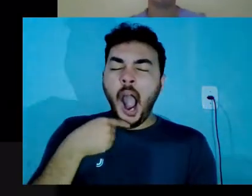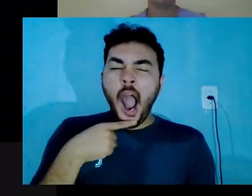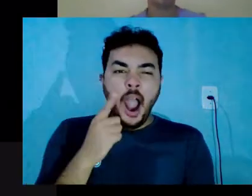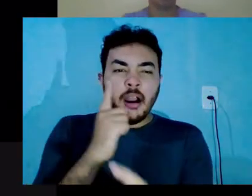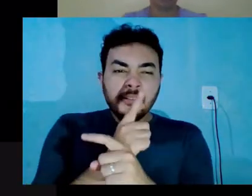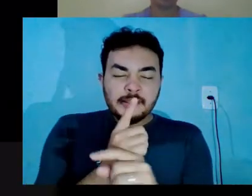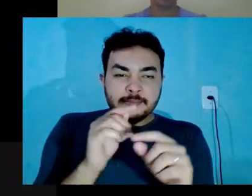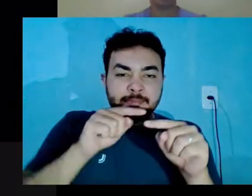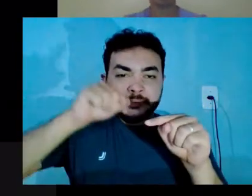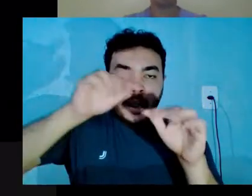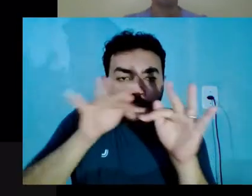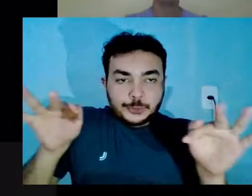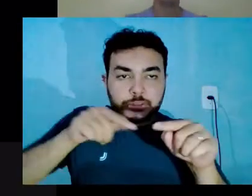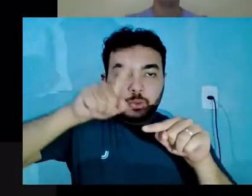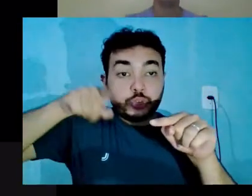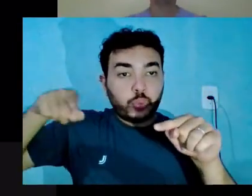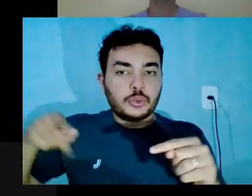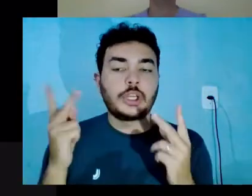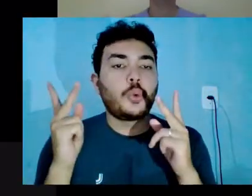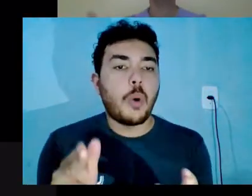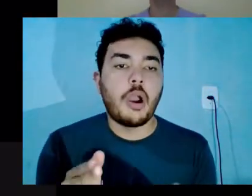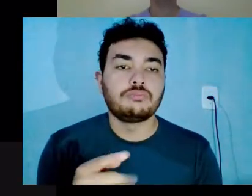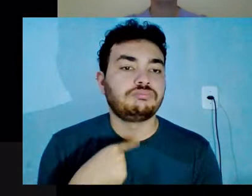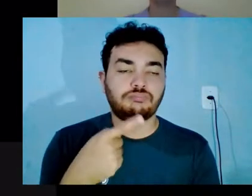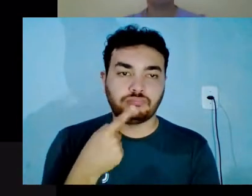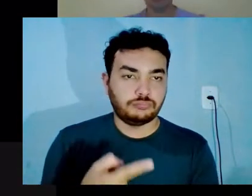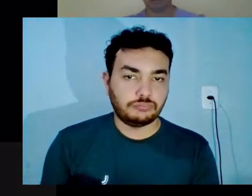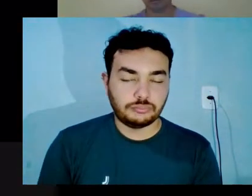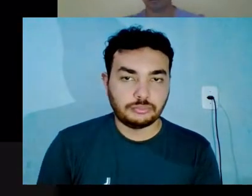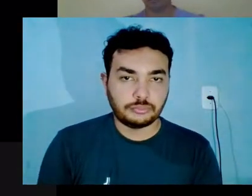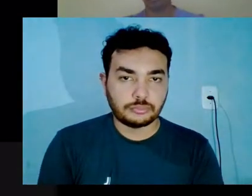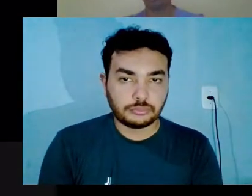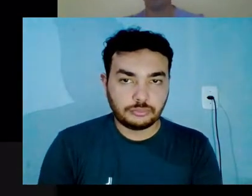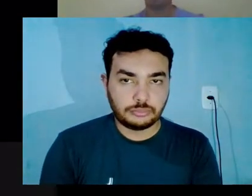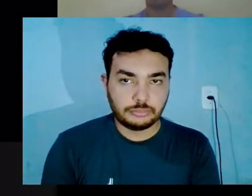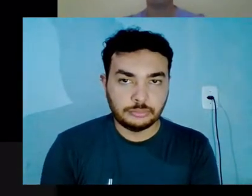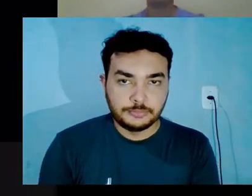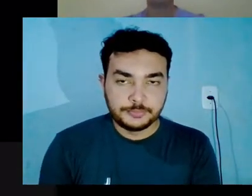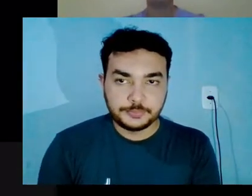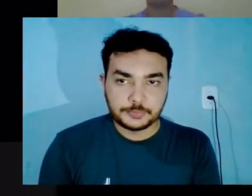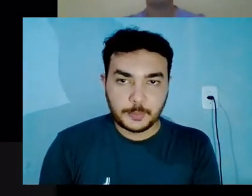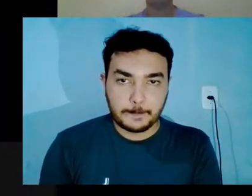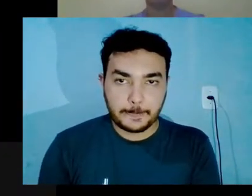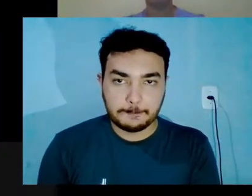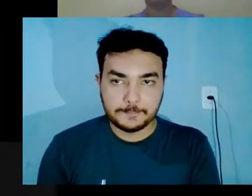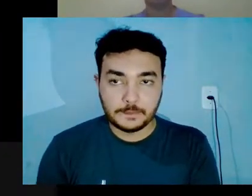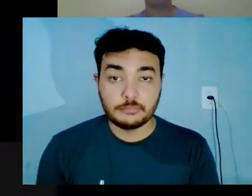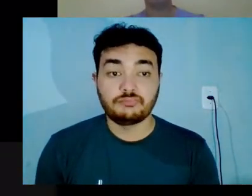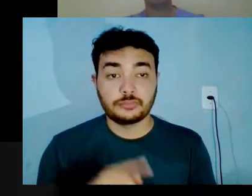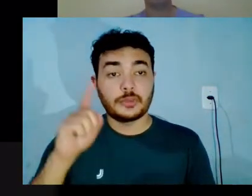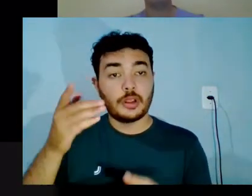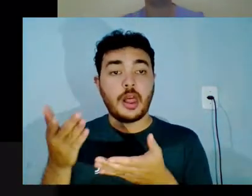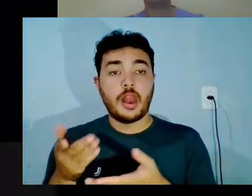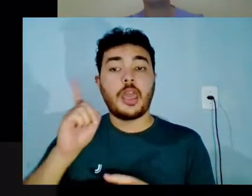formação da ligação nessa molécula, consequentemente, não vai gerar um resultado totalmente preciso. Então, essas foram as justificativas deles